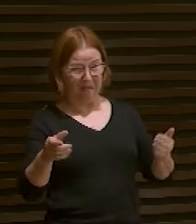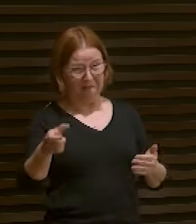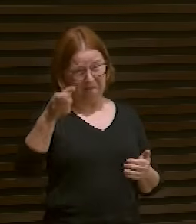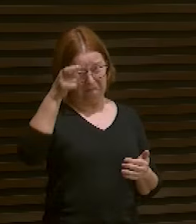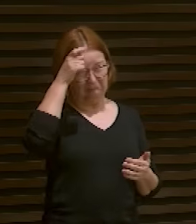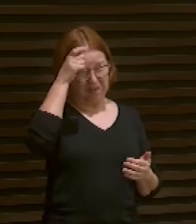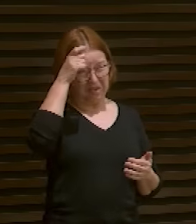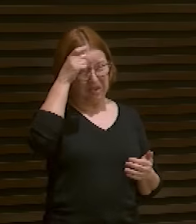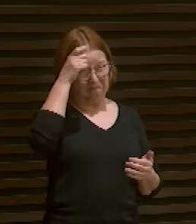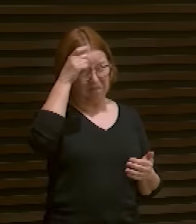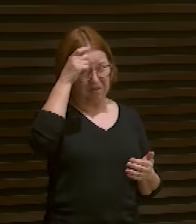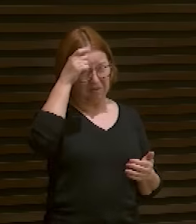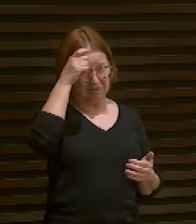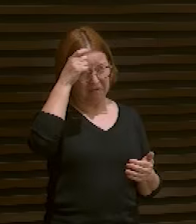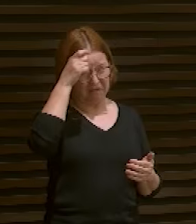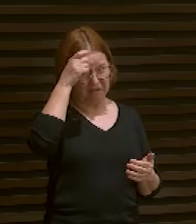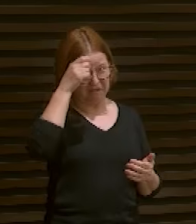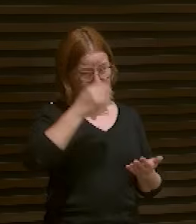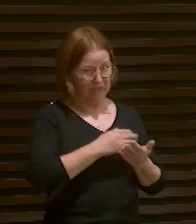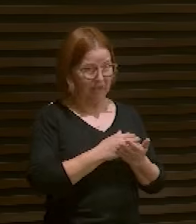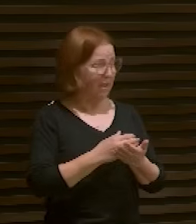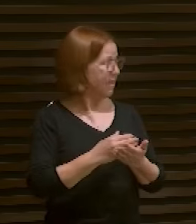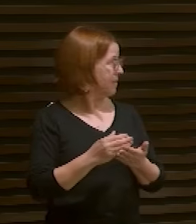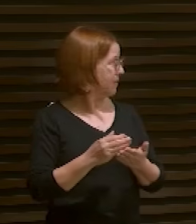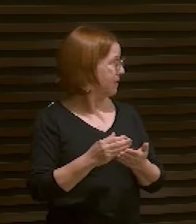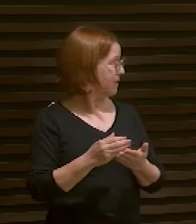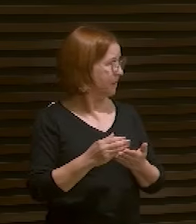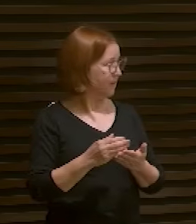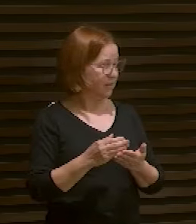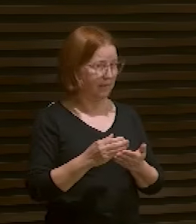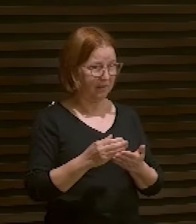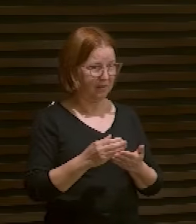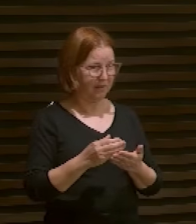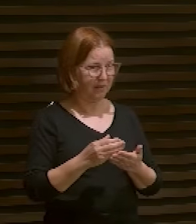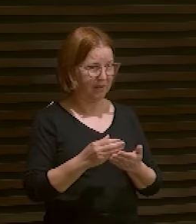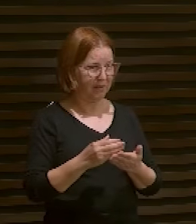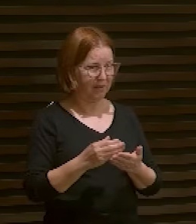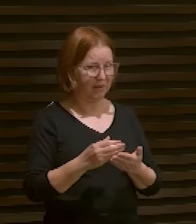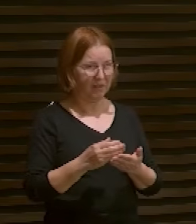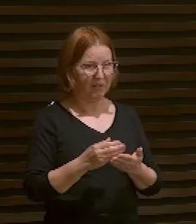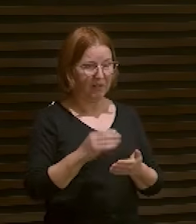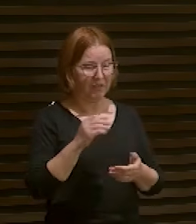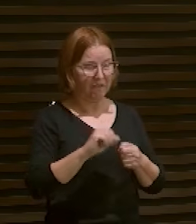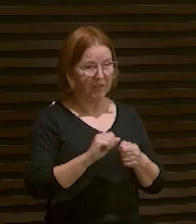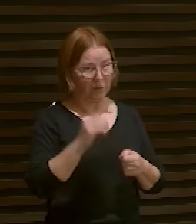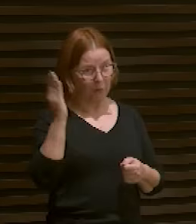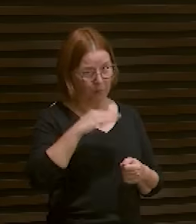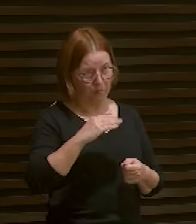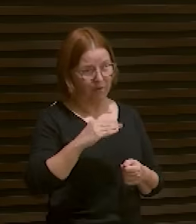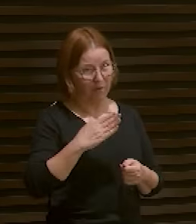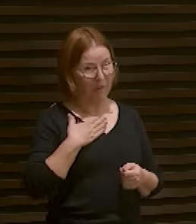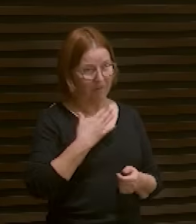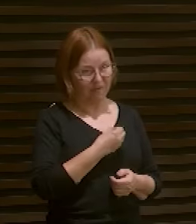minha alma vir começar a fazer uma obra na minha vida. Meu Deus do